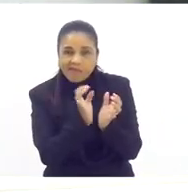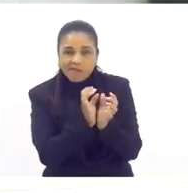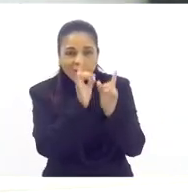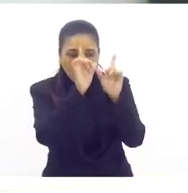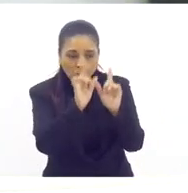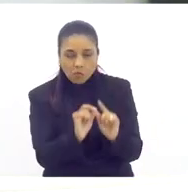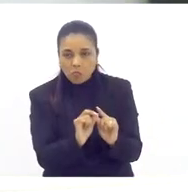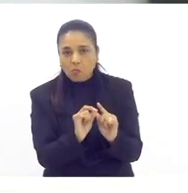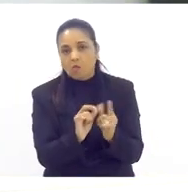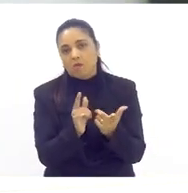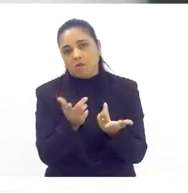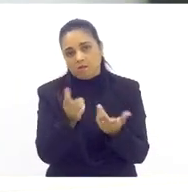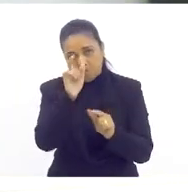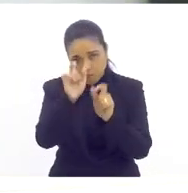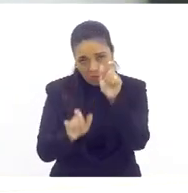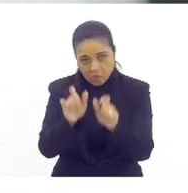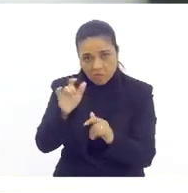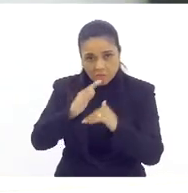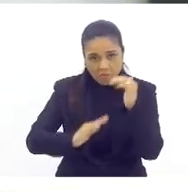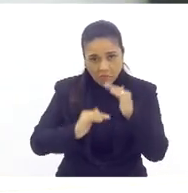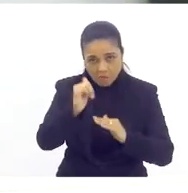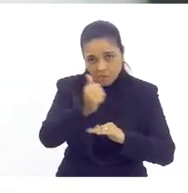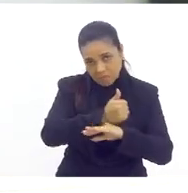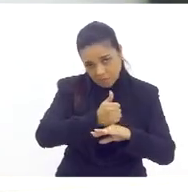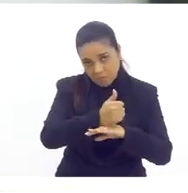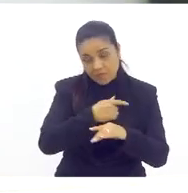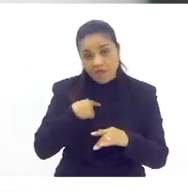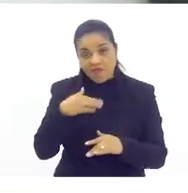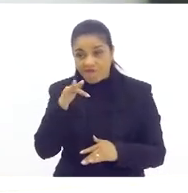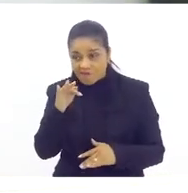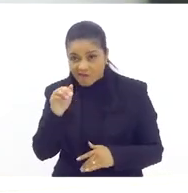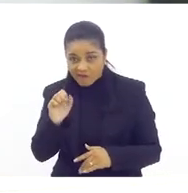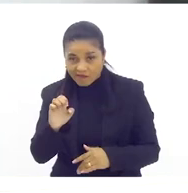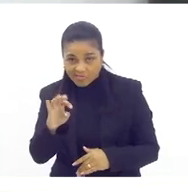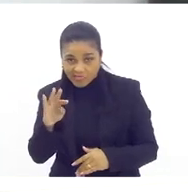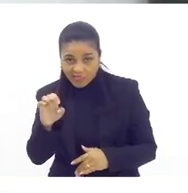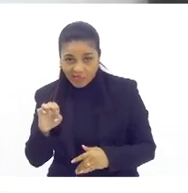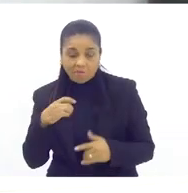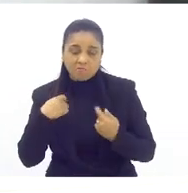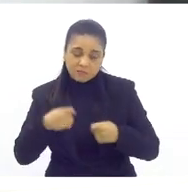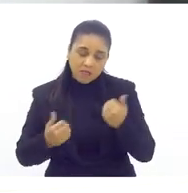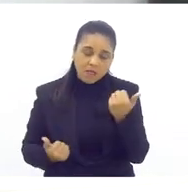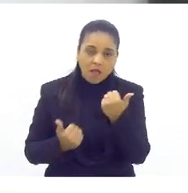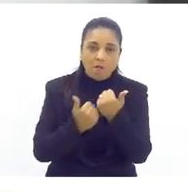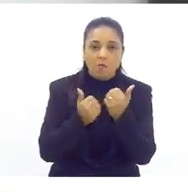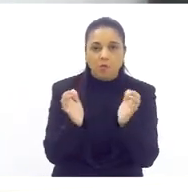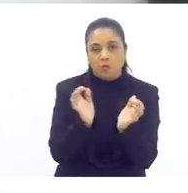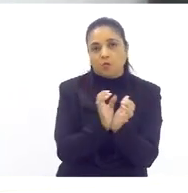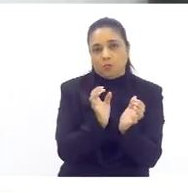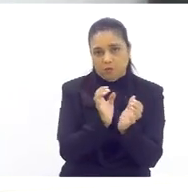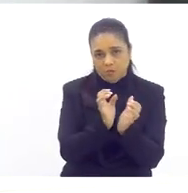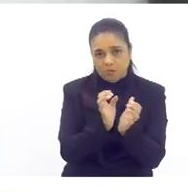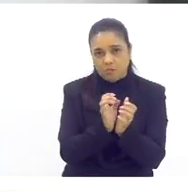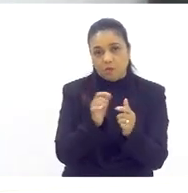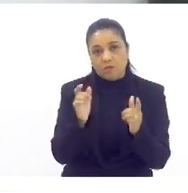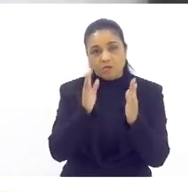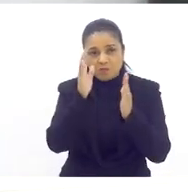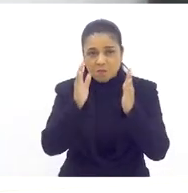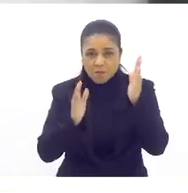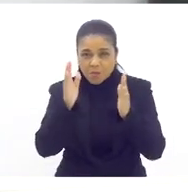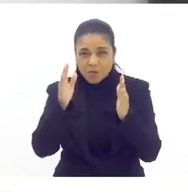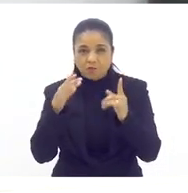reduzida Então as faetecs precisam de mais a equipe de apoio Principalmente nesse período que a gente tá né dessas questões